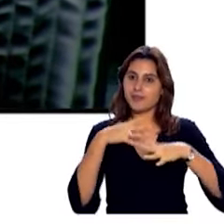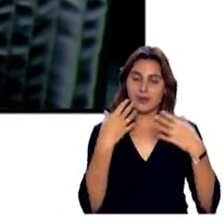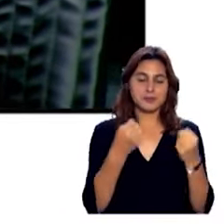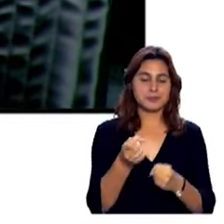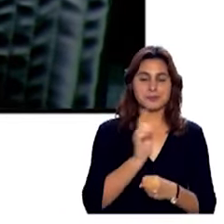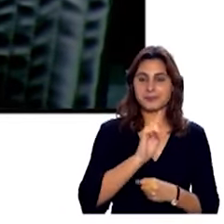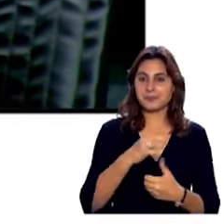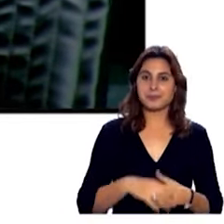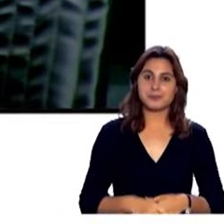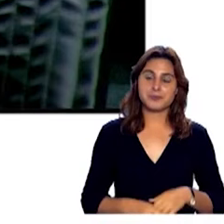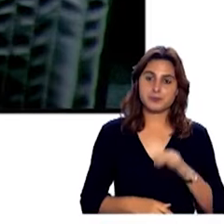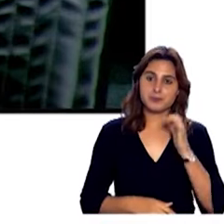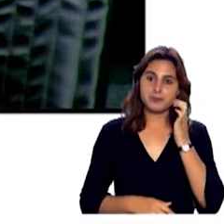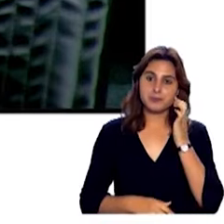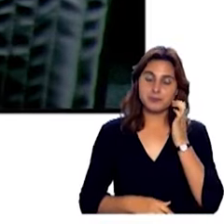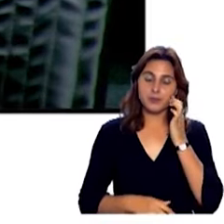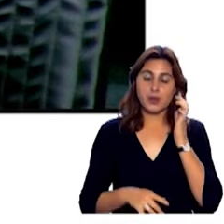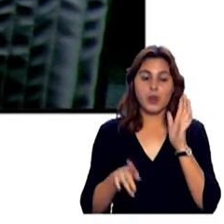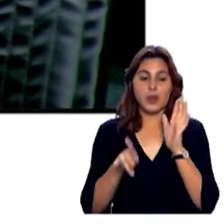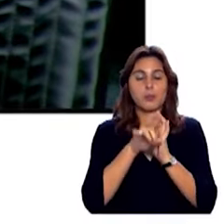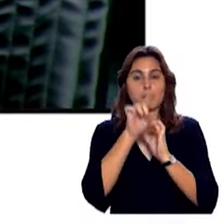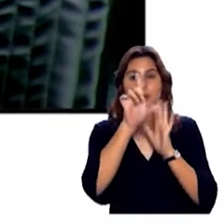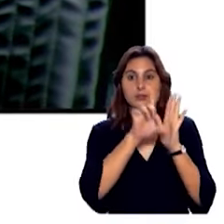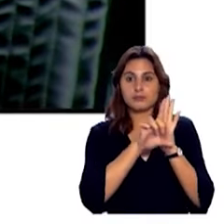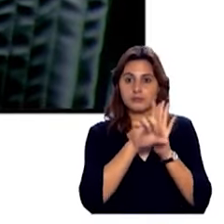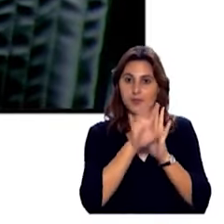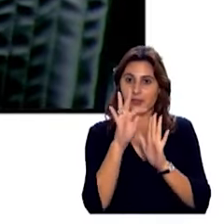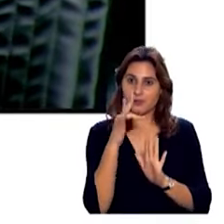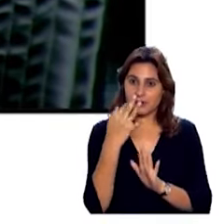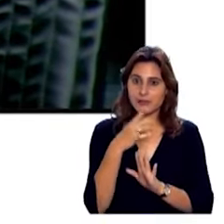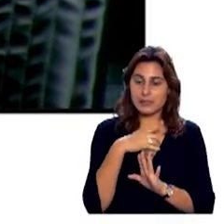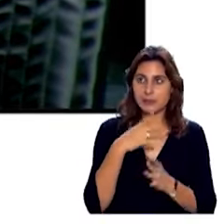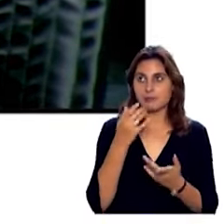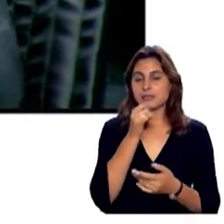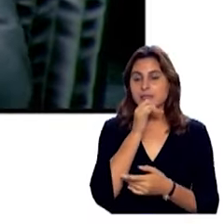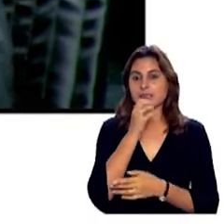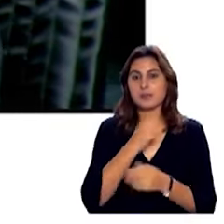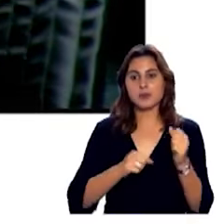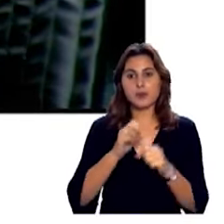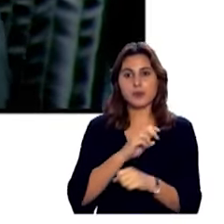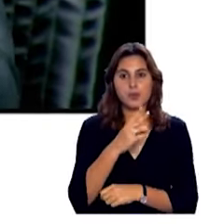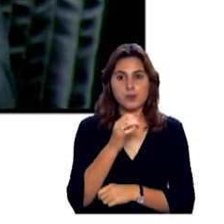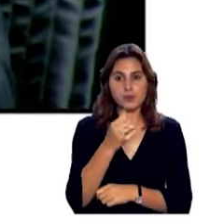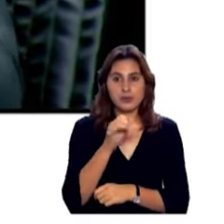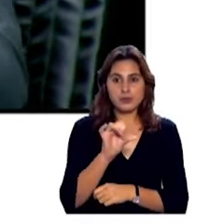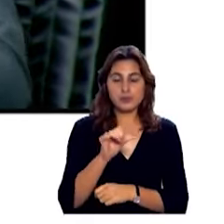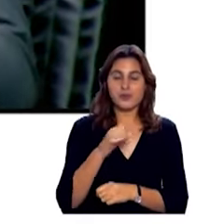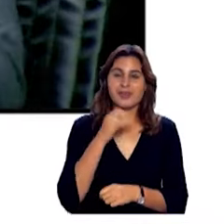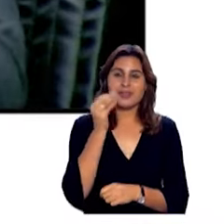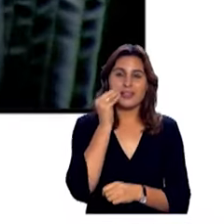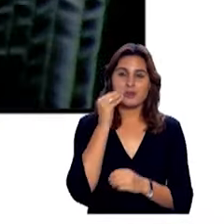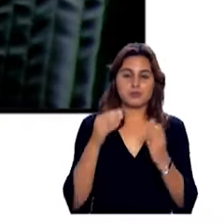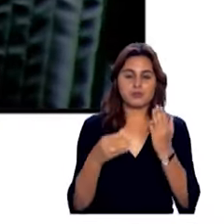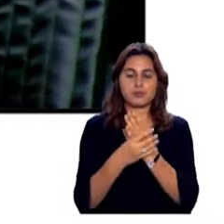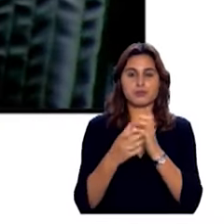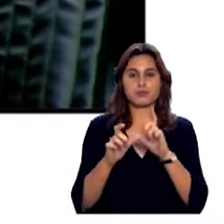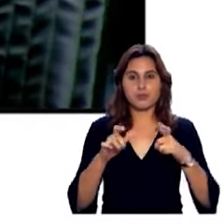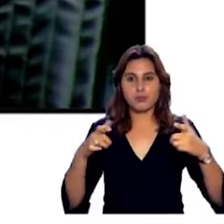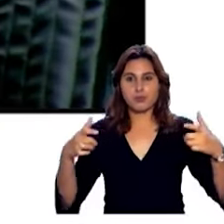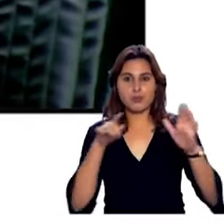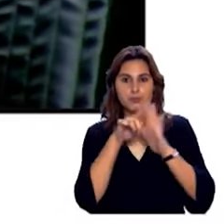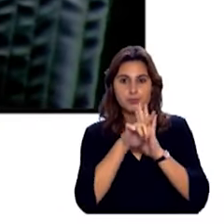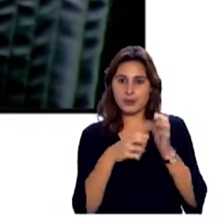própria no próprio legislativo francês houve por exemplo um movimento 2019 em que se tentou criar um filtro Mais amplo de inadmissibilidade